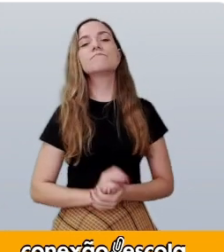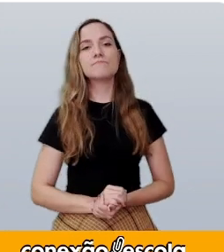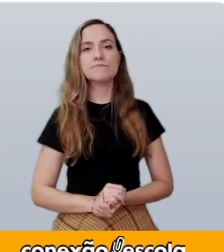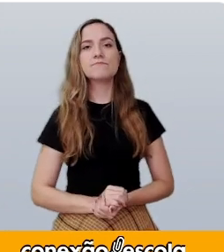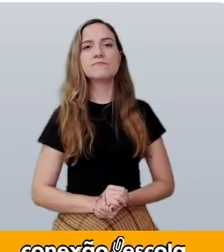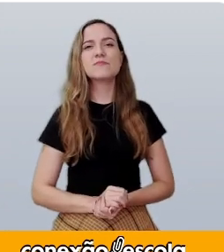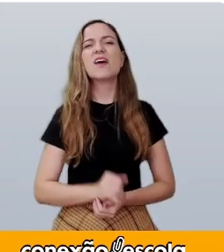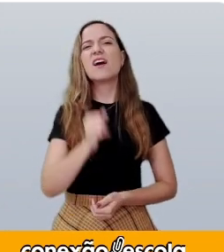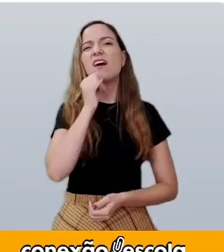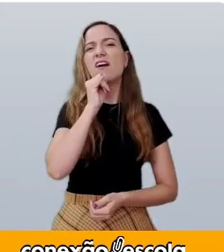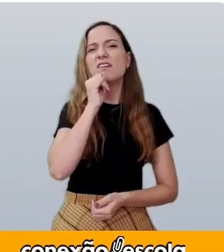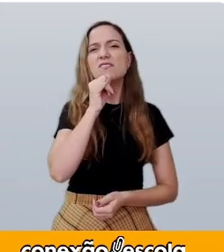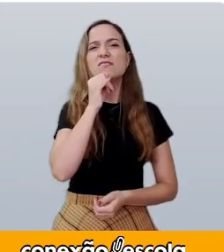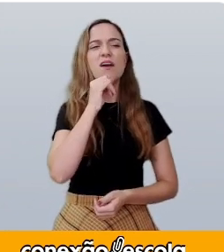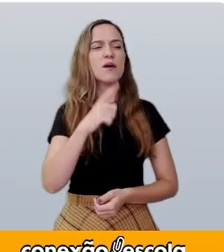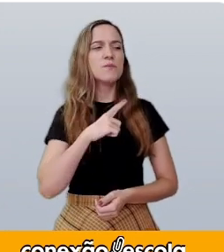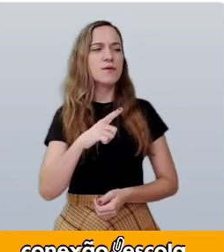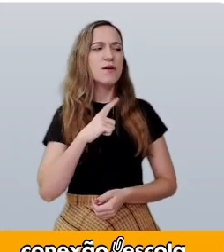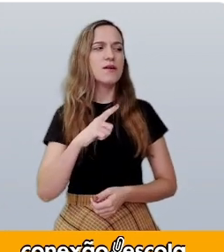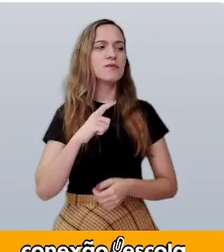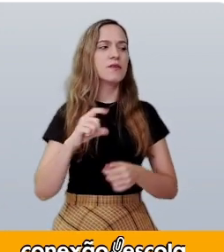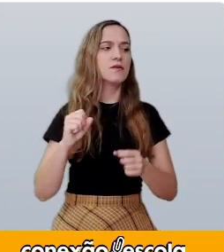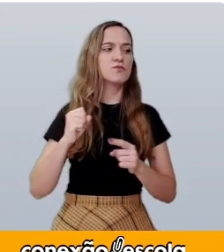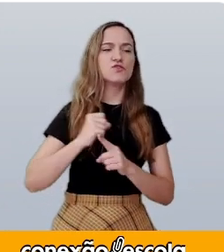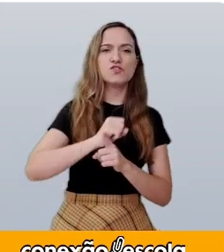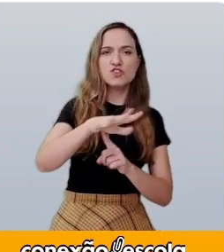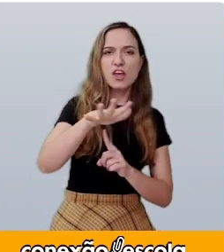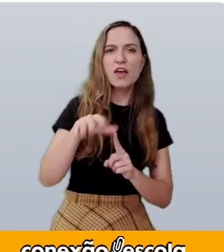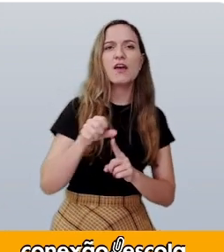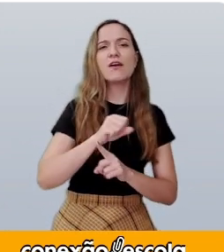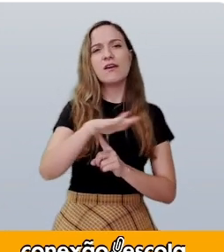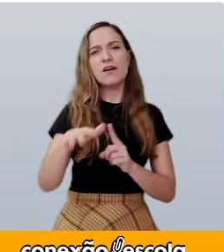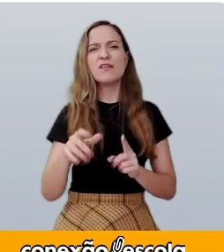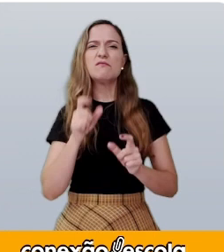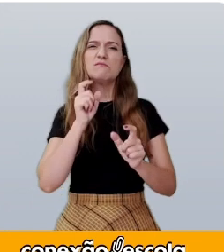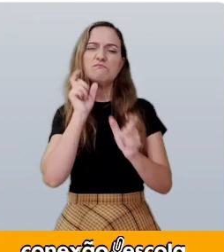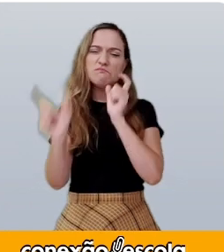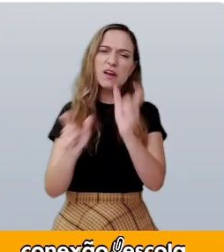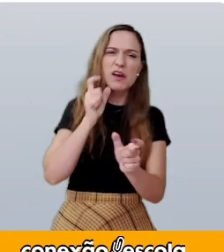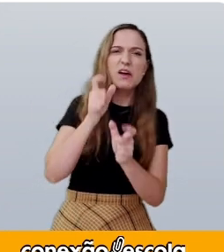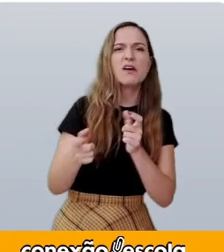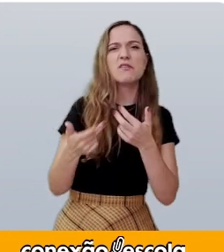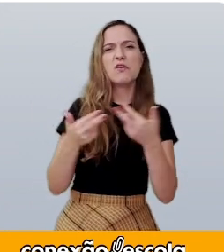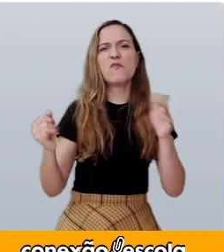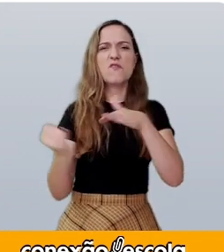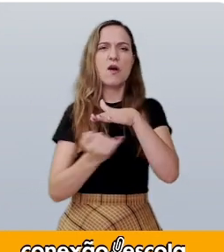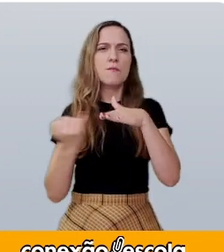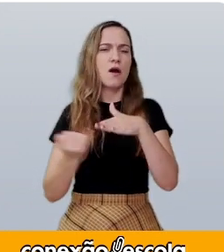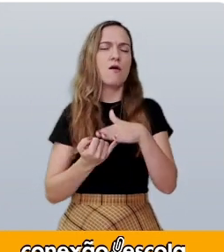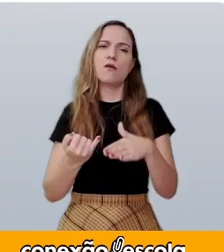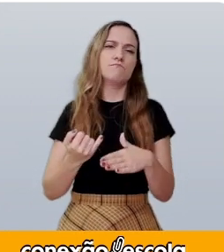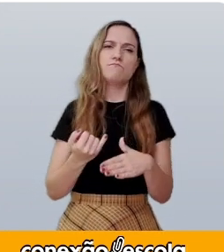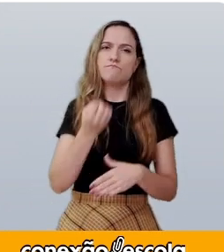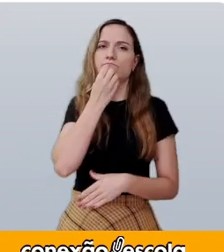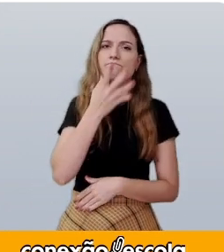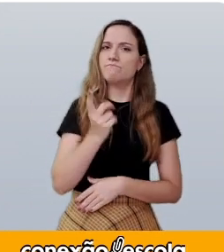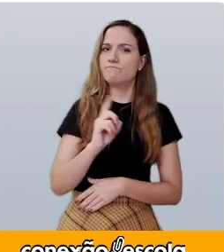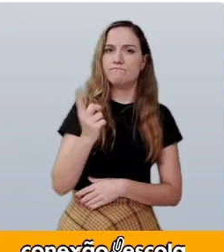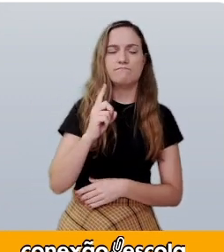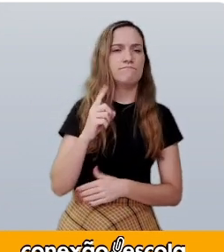de gírias, chavões e de uma linguagem informal não